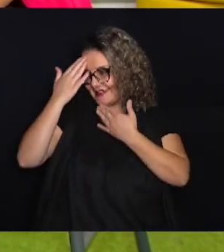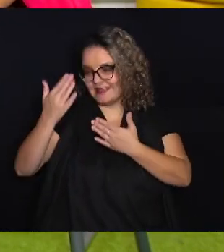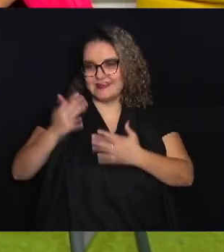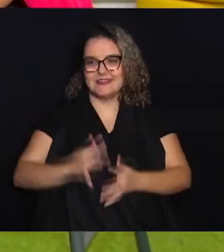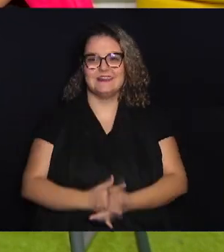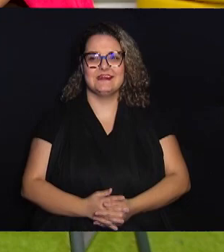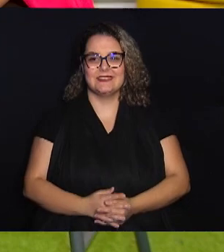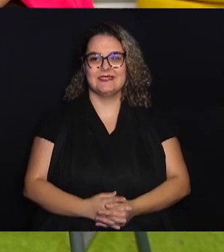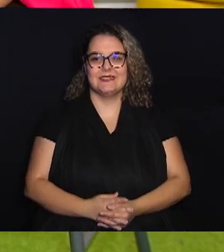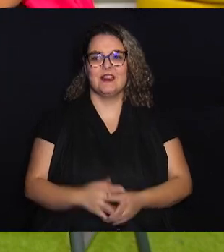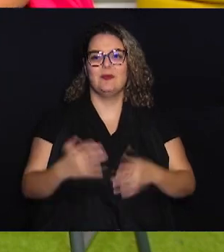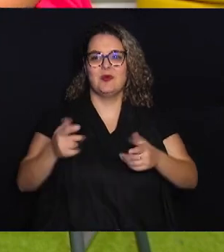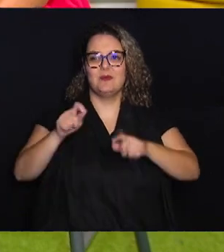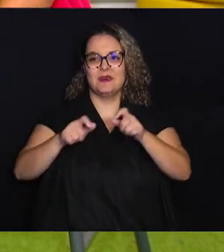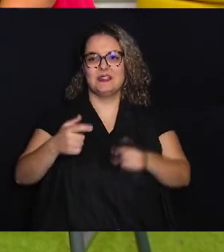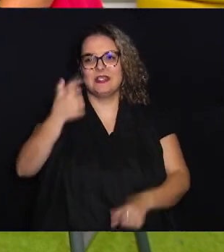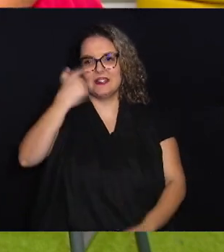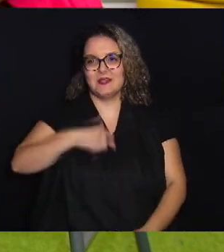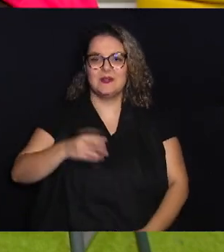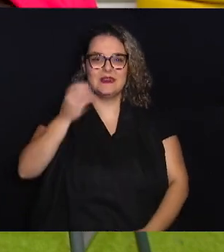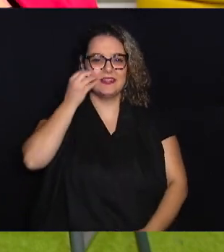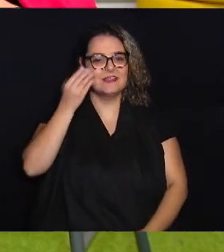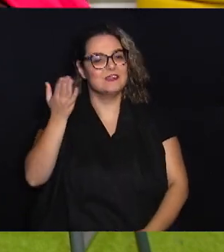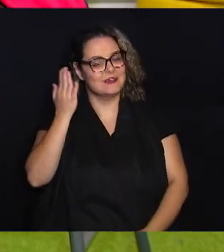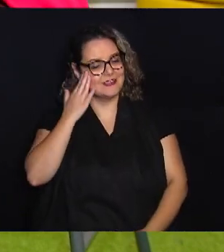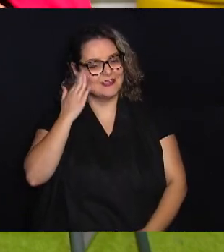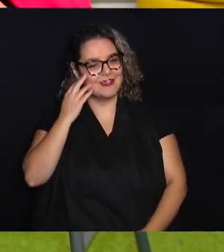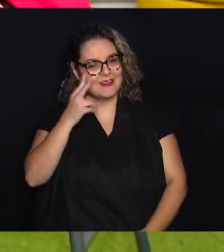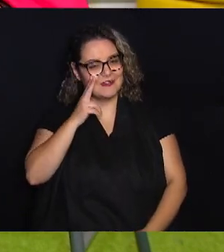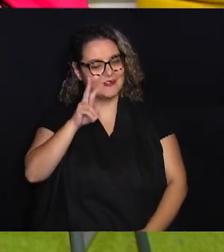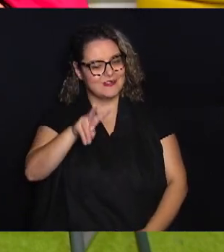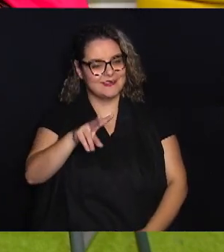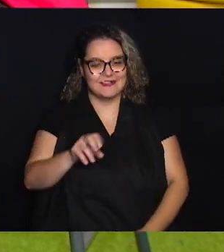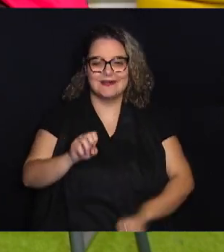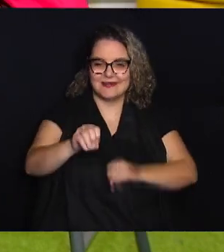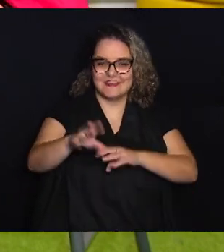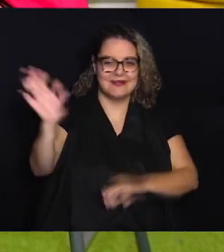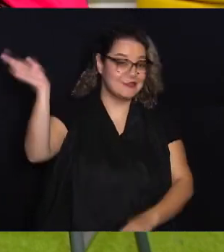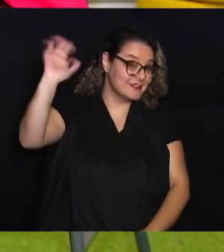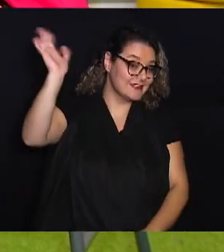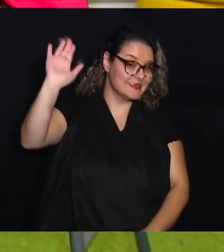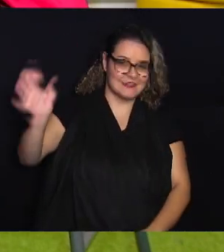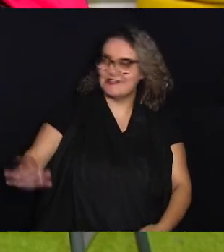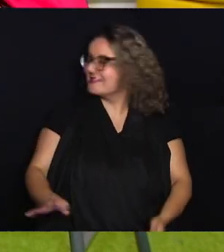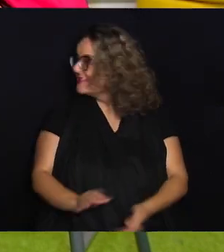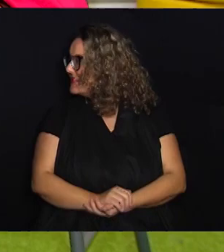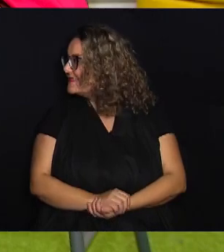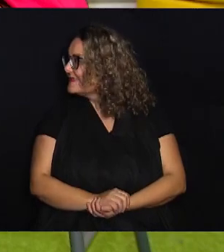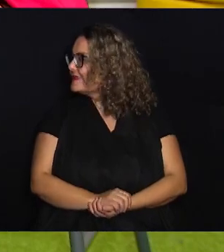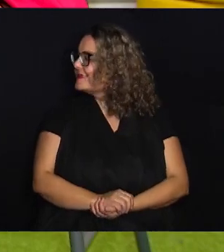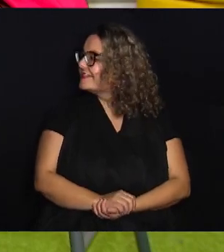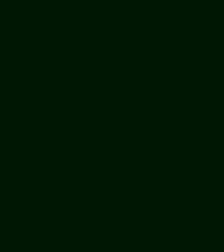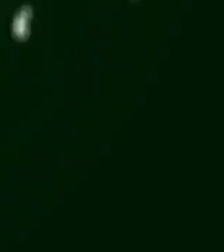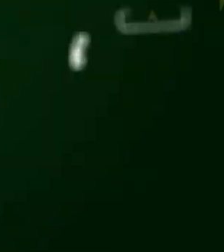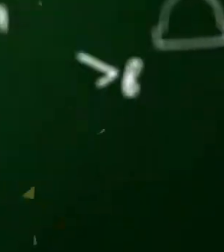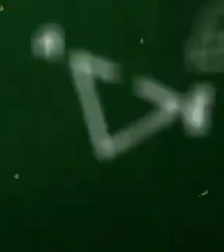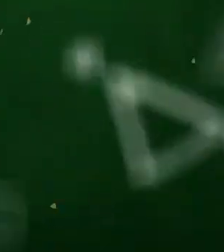obrigado. Obrigada. Bom, pessoal, eu sou André Aranha, você já sabe, né? Tô sempre de olho na educação. Tchau!